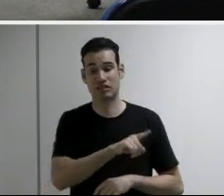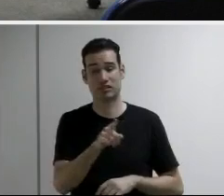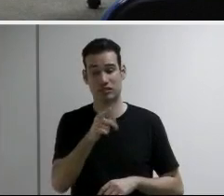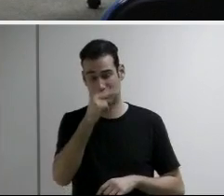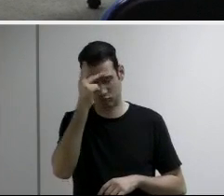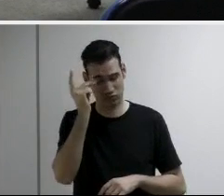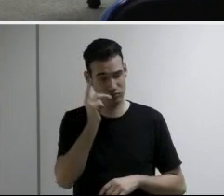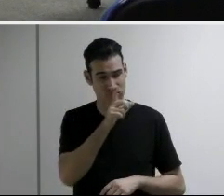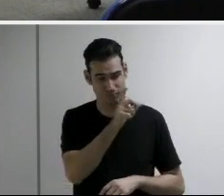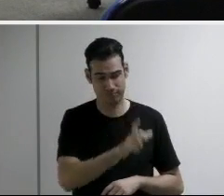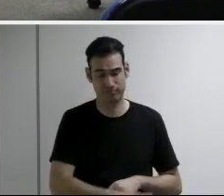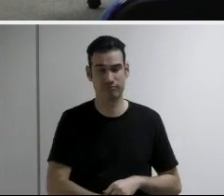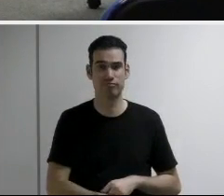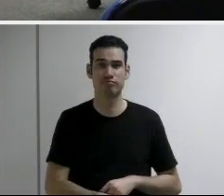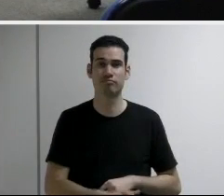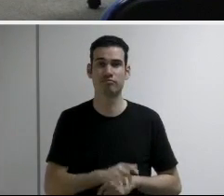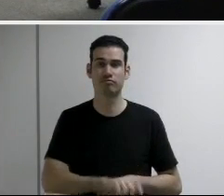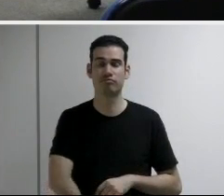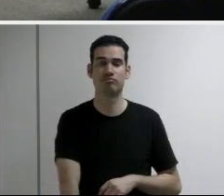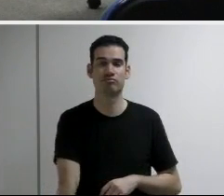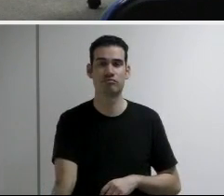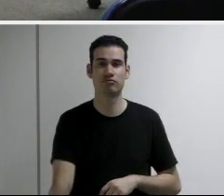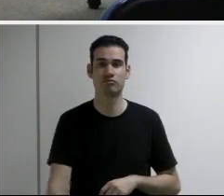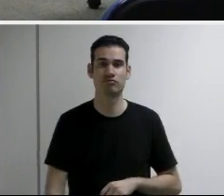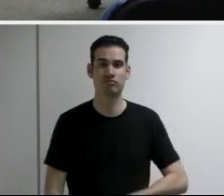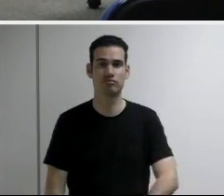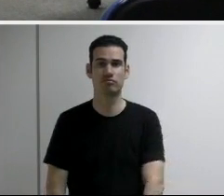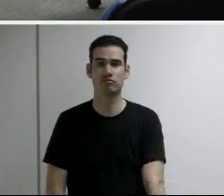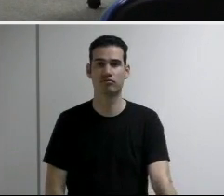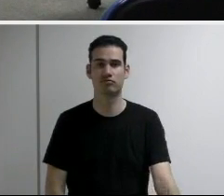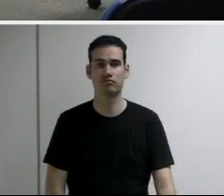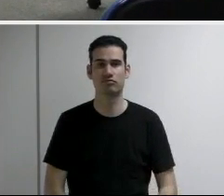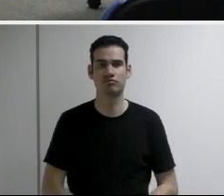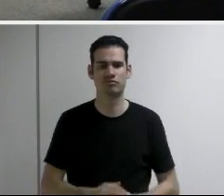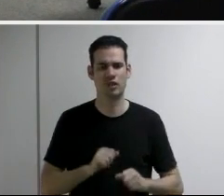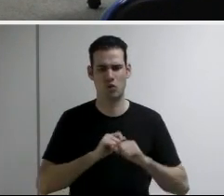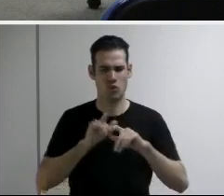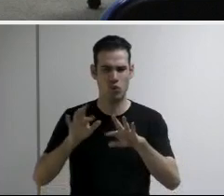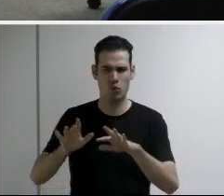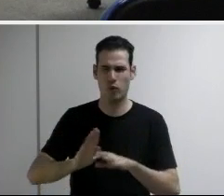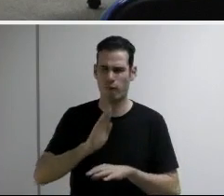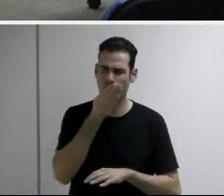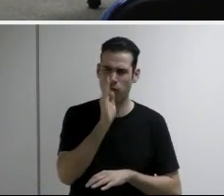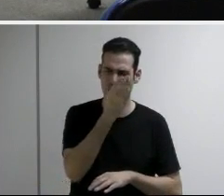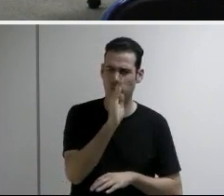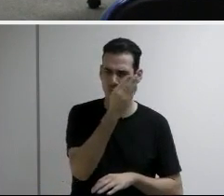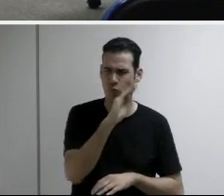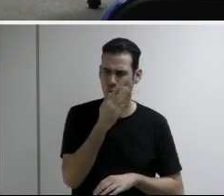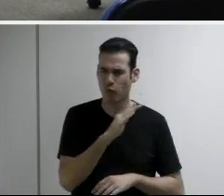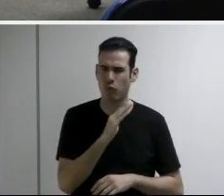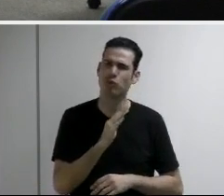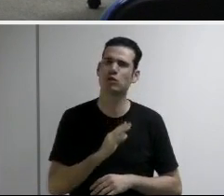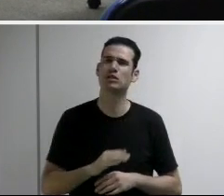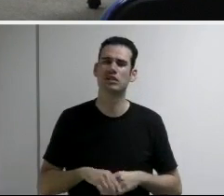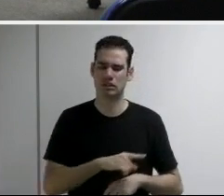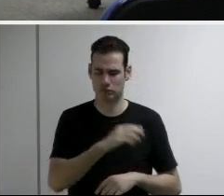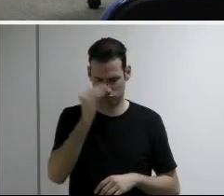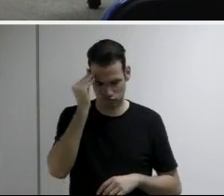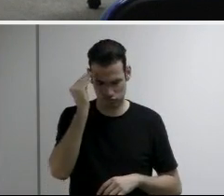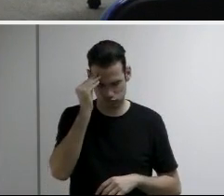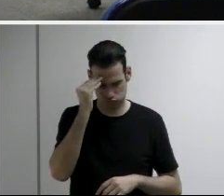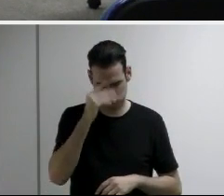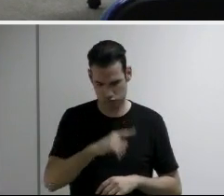aquele agente que trata tiver dado realmente causa ao dano, né? Então, eu acredito que o blockchain, sim,